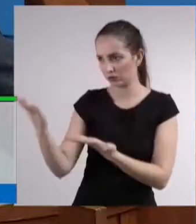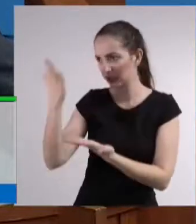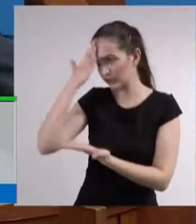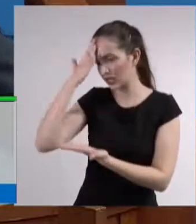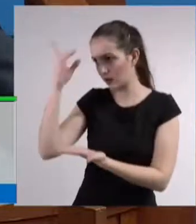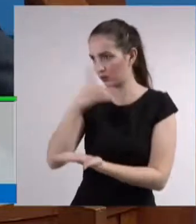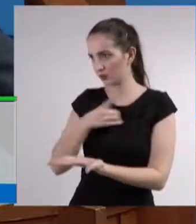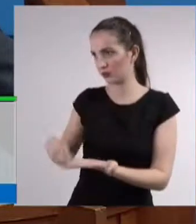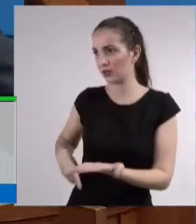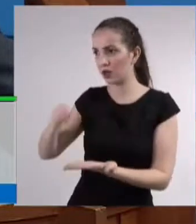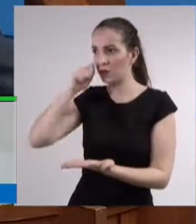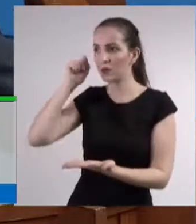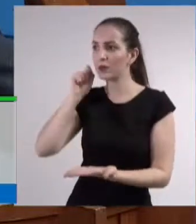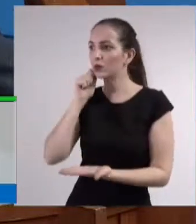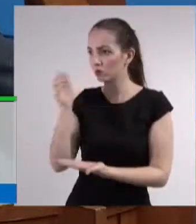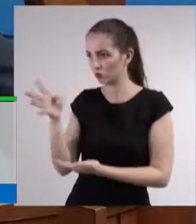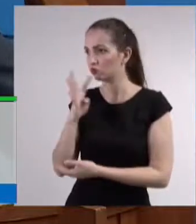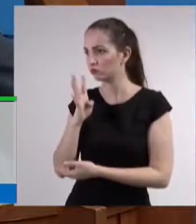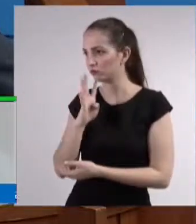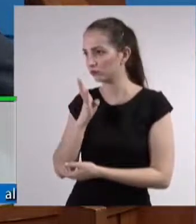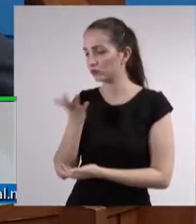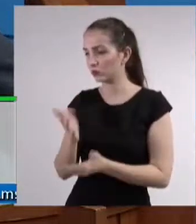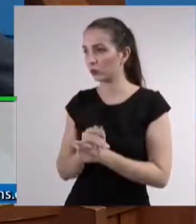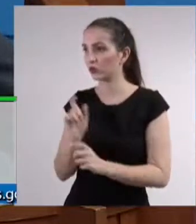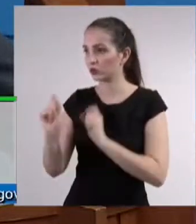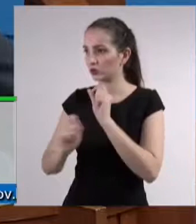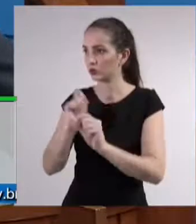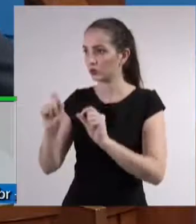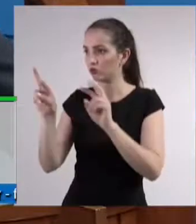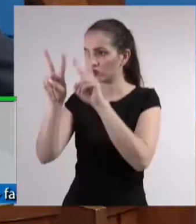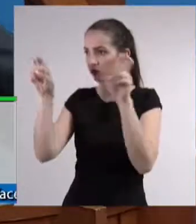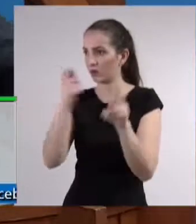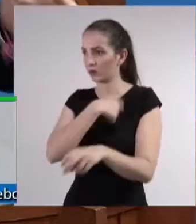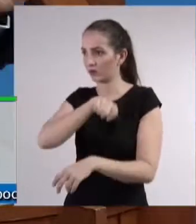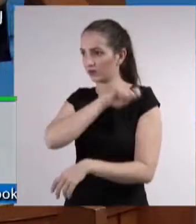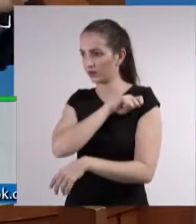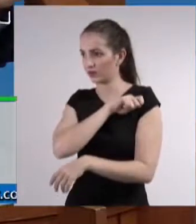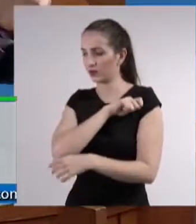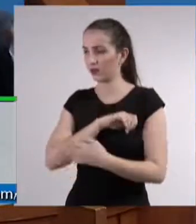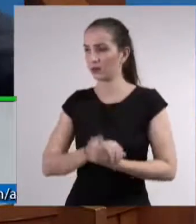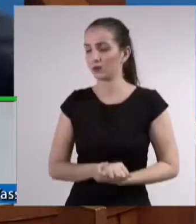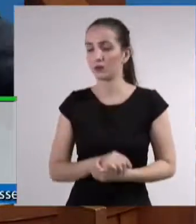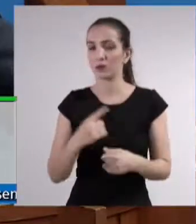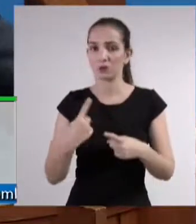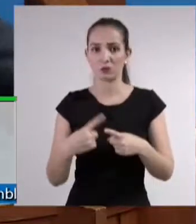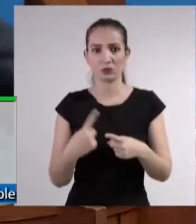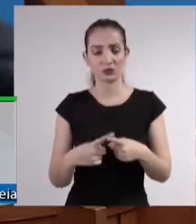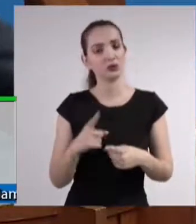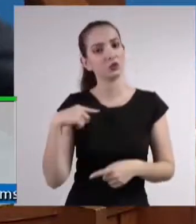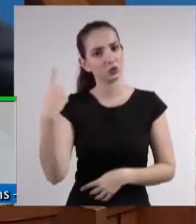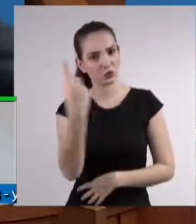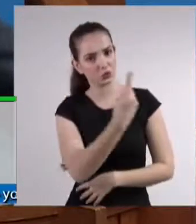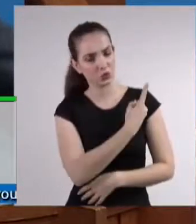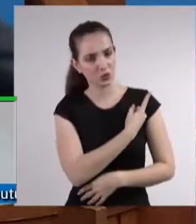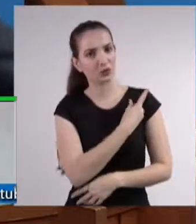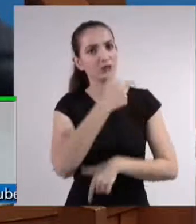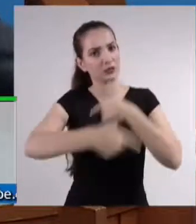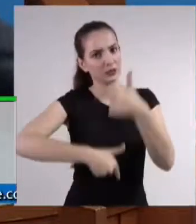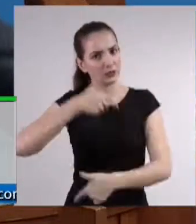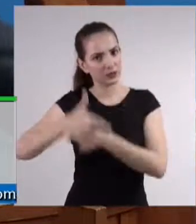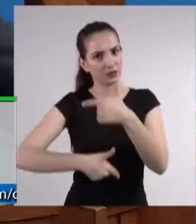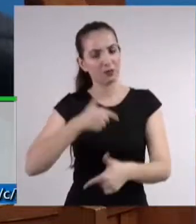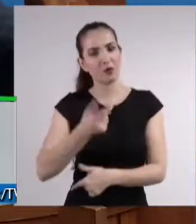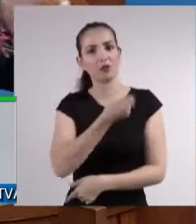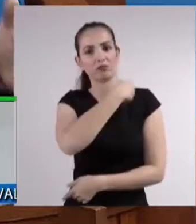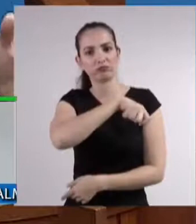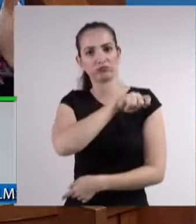Vossa Excelência, que bem conhece a parte fiscal, porque como agente tributário, que muito bem